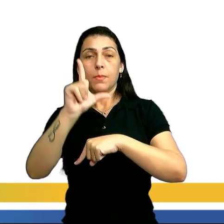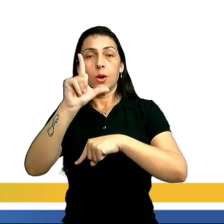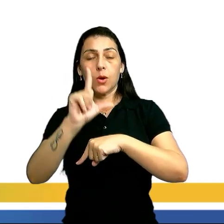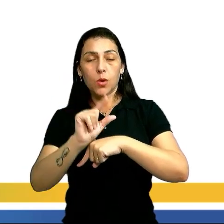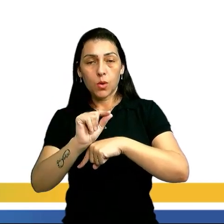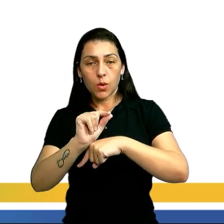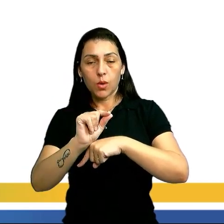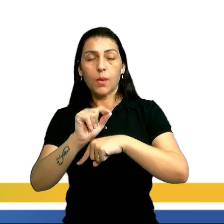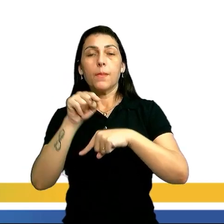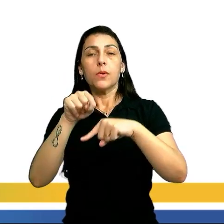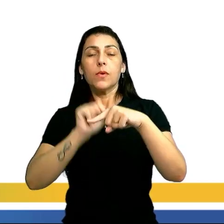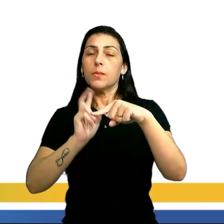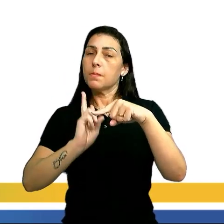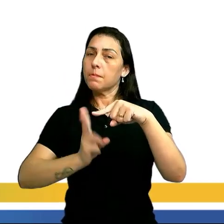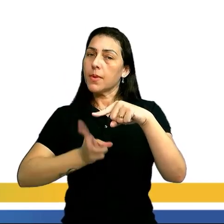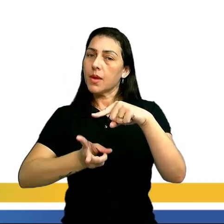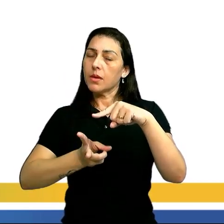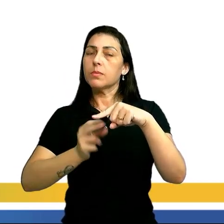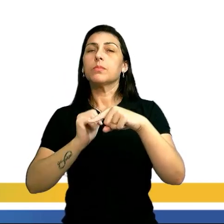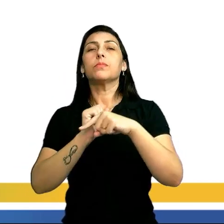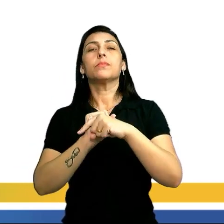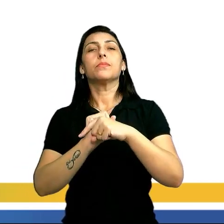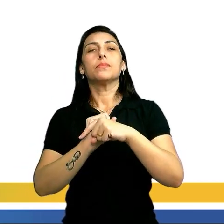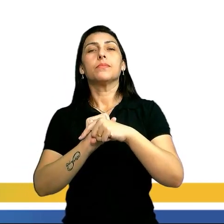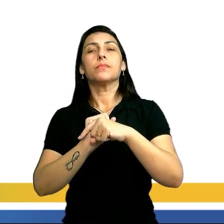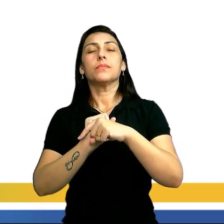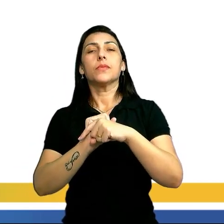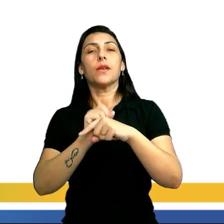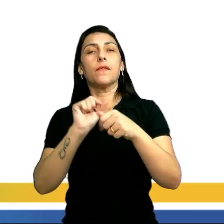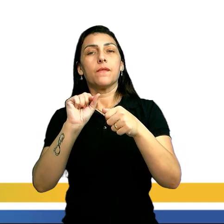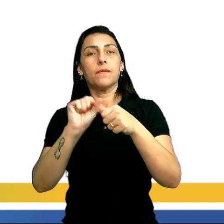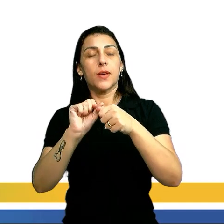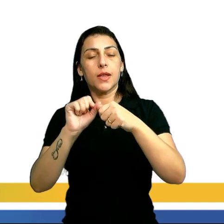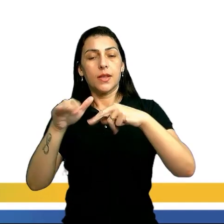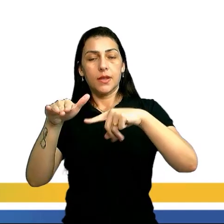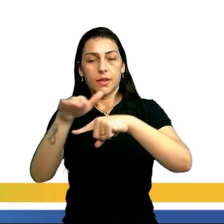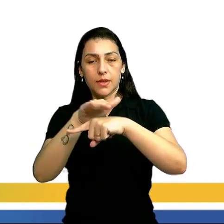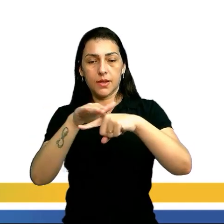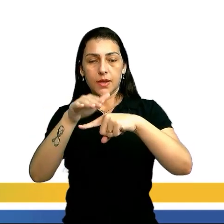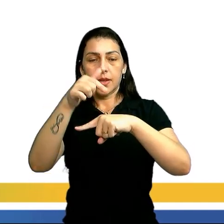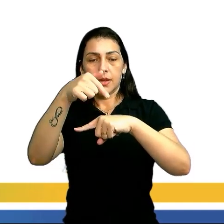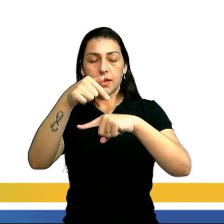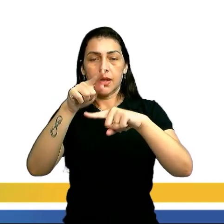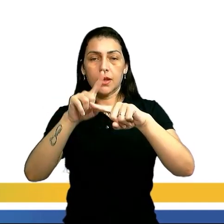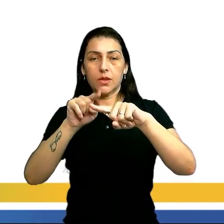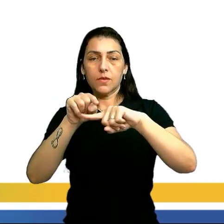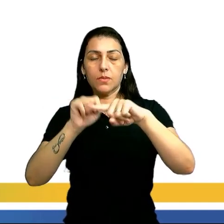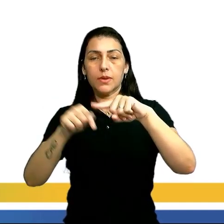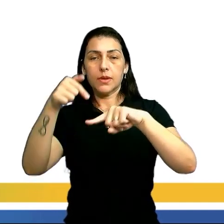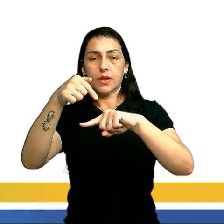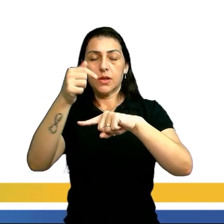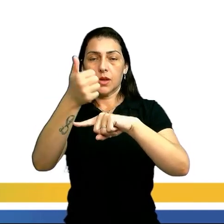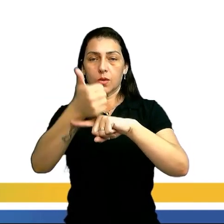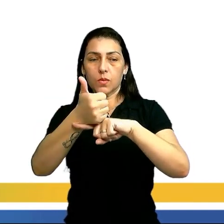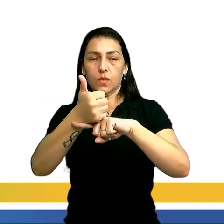e o menor por ele mesmo. No mesmo sentido que a gente fez em cima. 7 dividido para 7 é